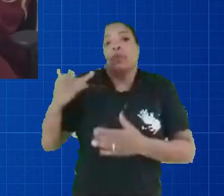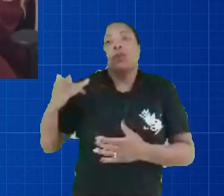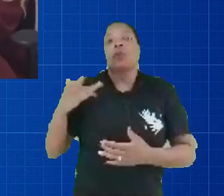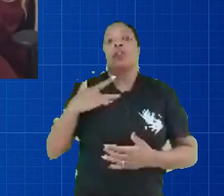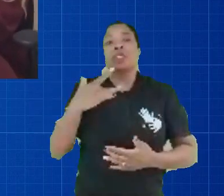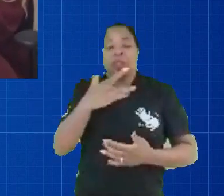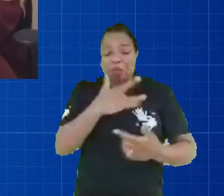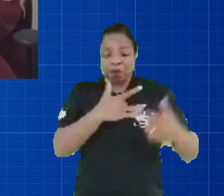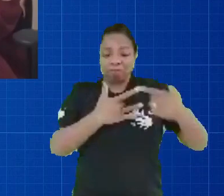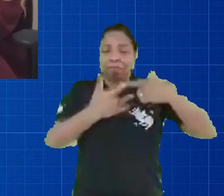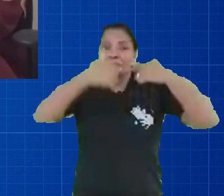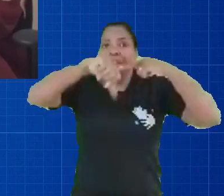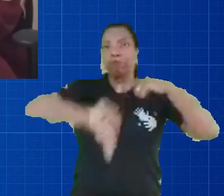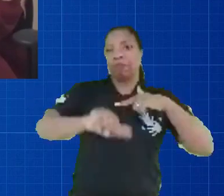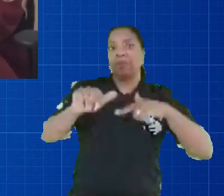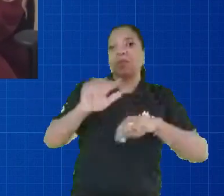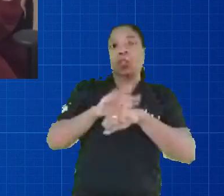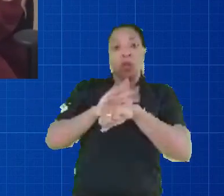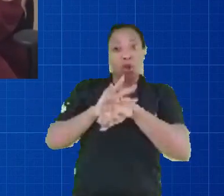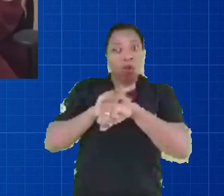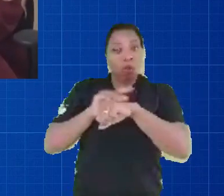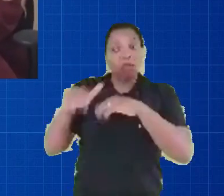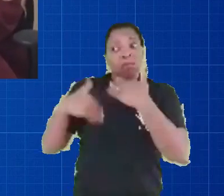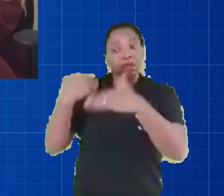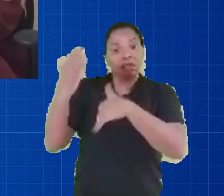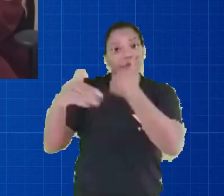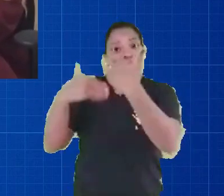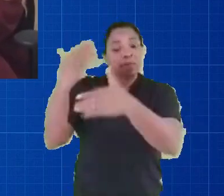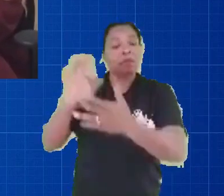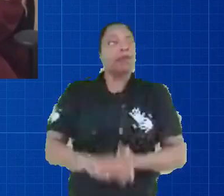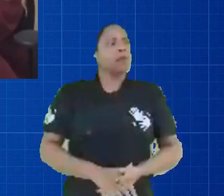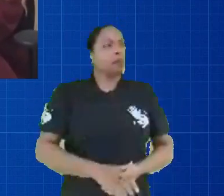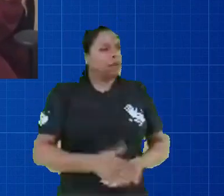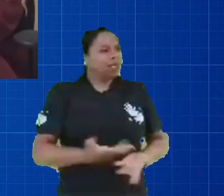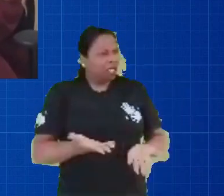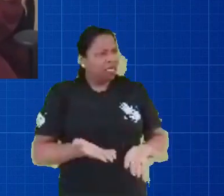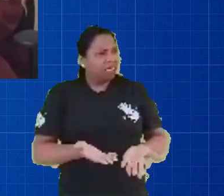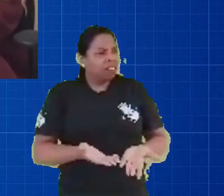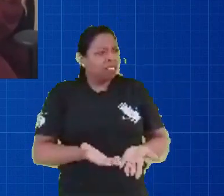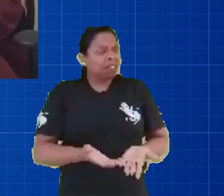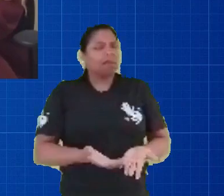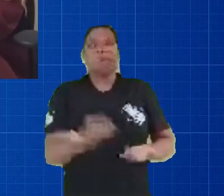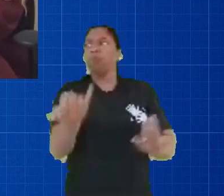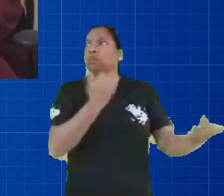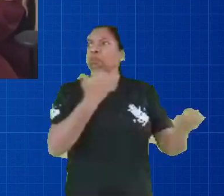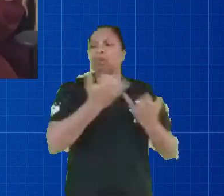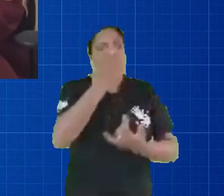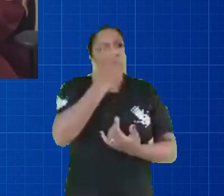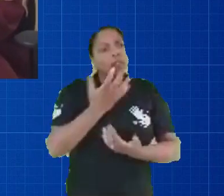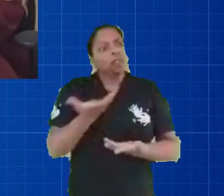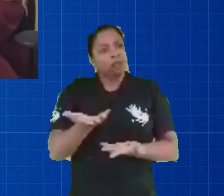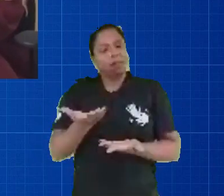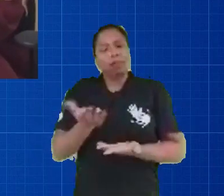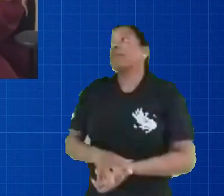para a gente é muito séria, né? Sim. Então, a gente deve realmente priorizar, né, uma alimentação mais saudável para